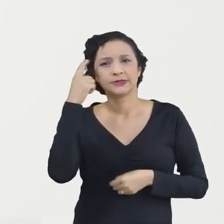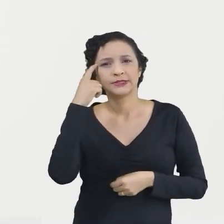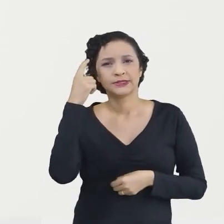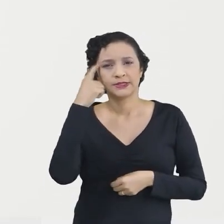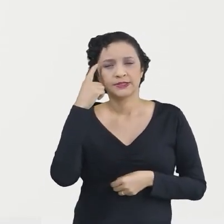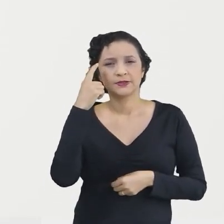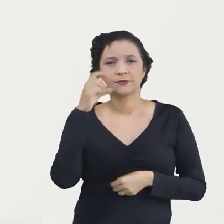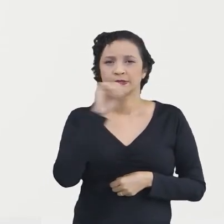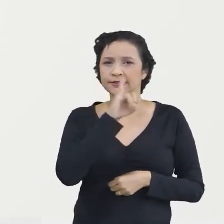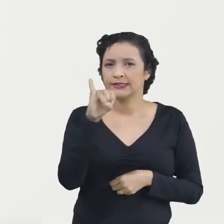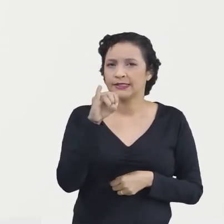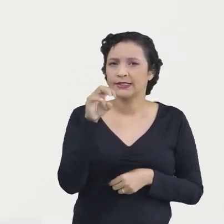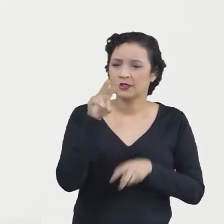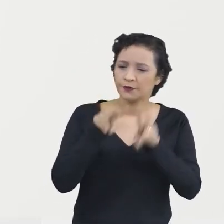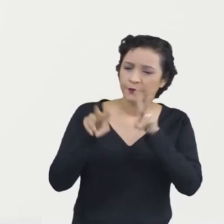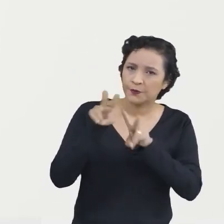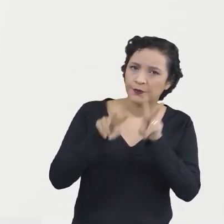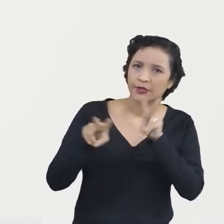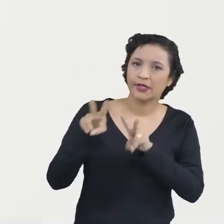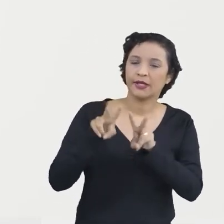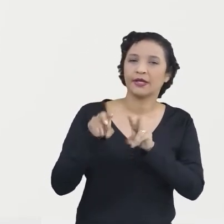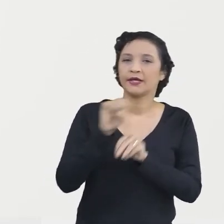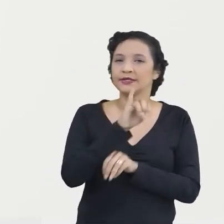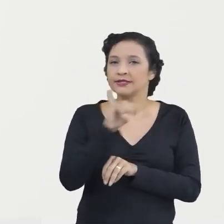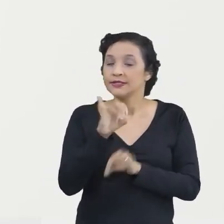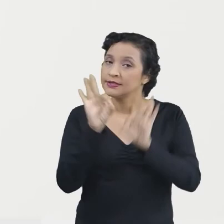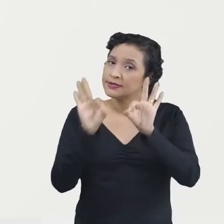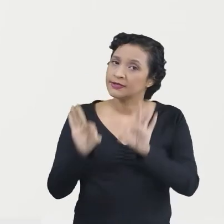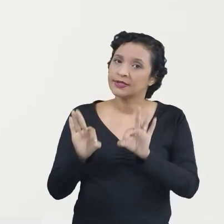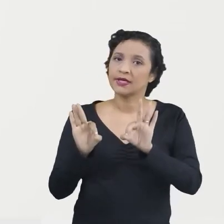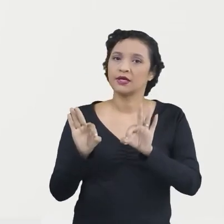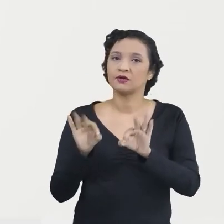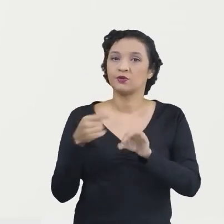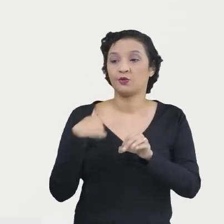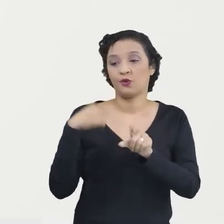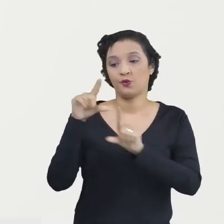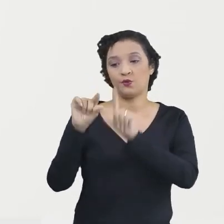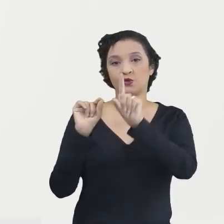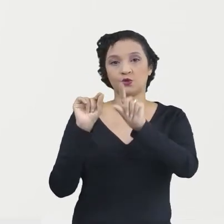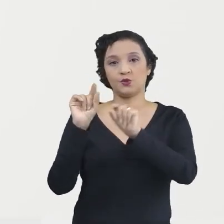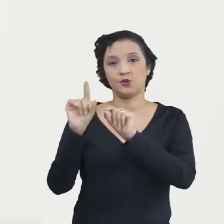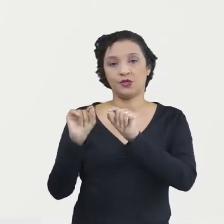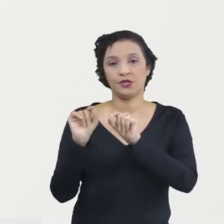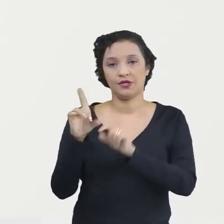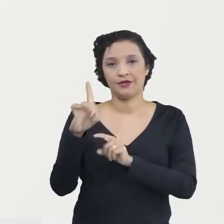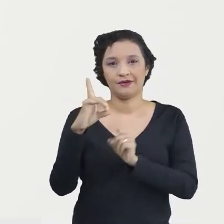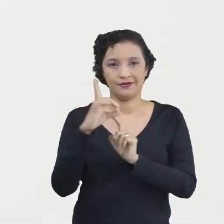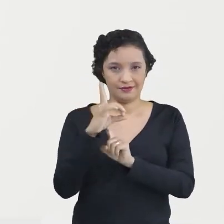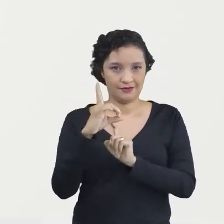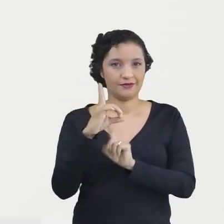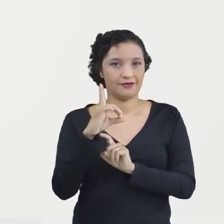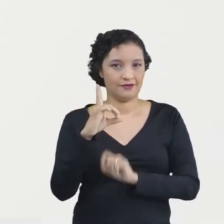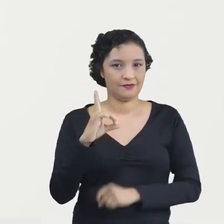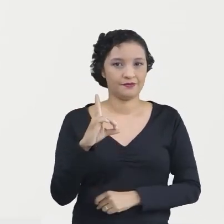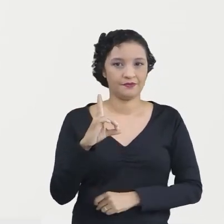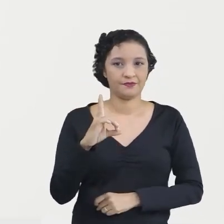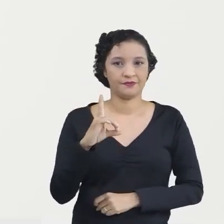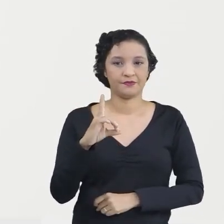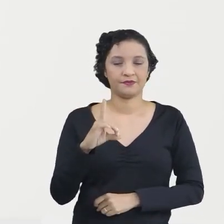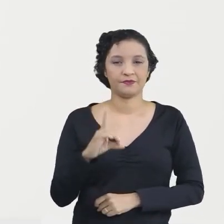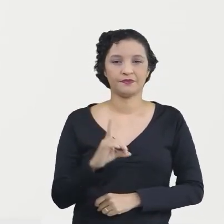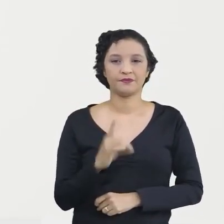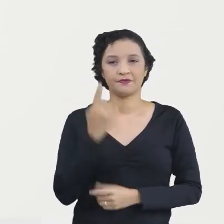olhei direito, se eu fiz a minha interpretação direito, eu marcaria a letra D. Eu espero que a maioria tenha